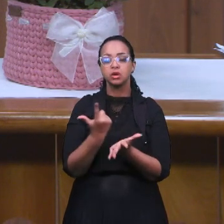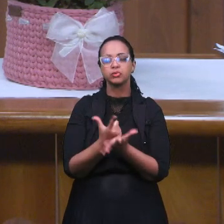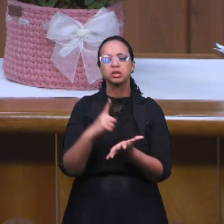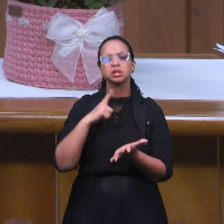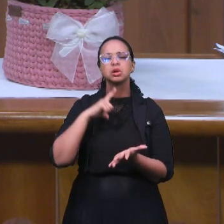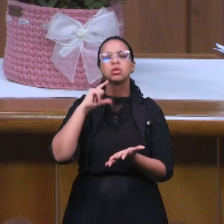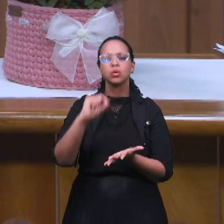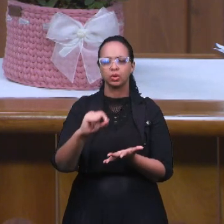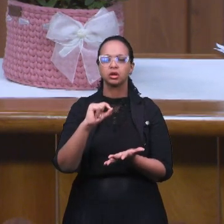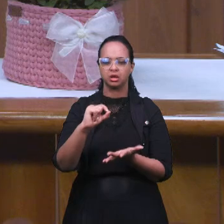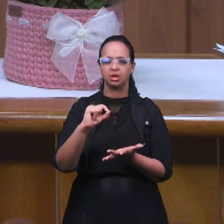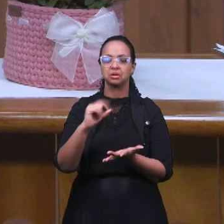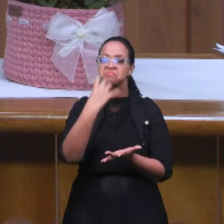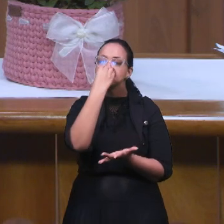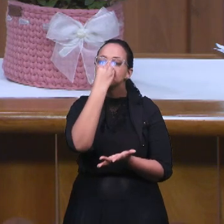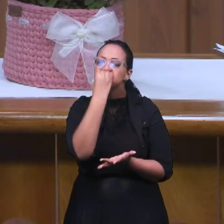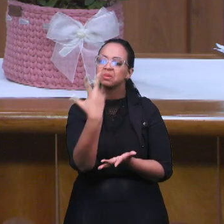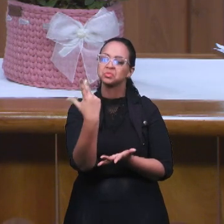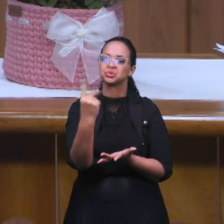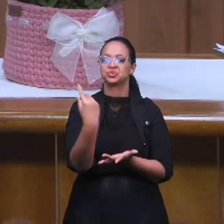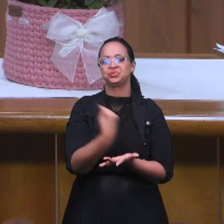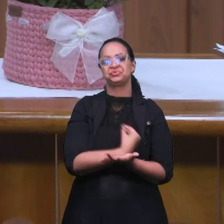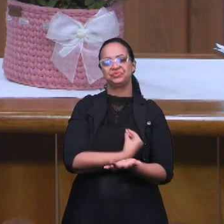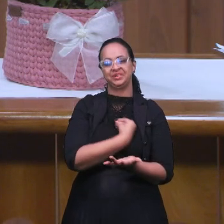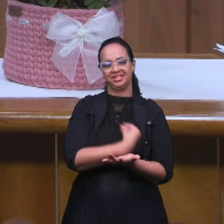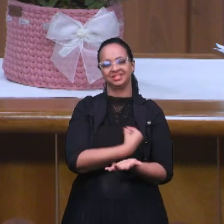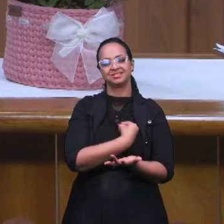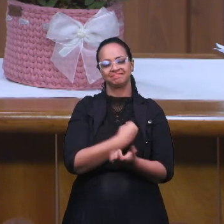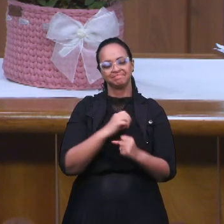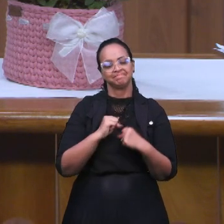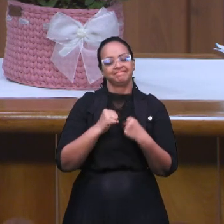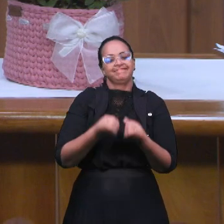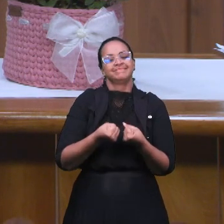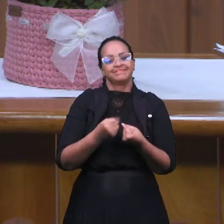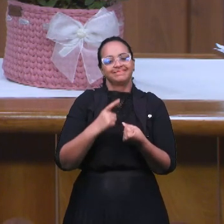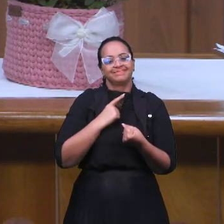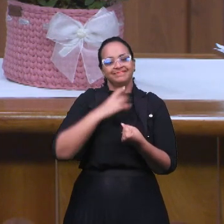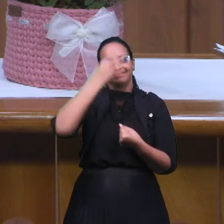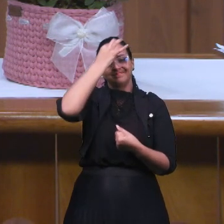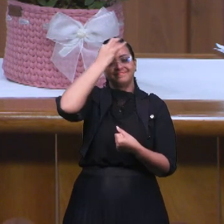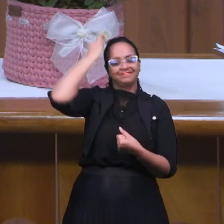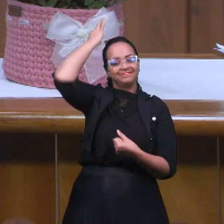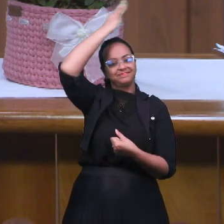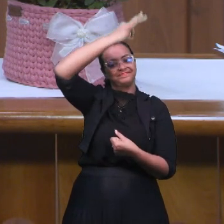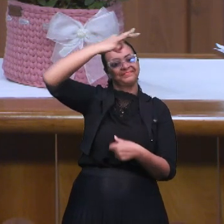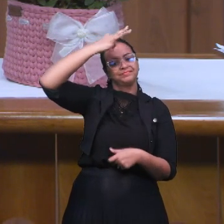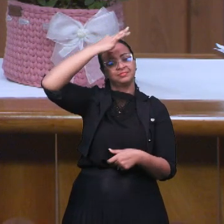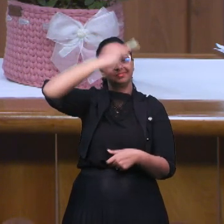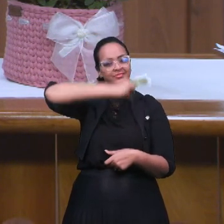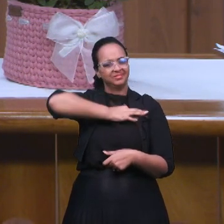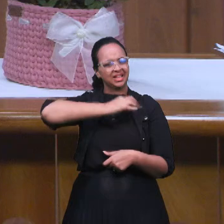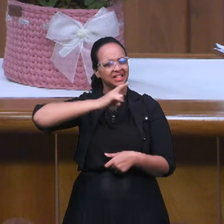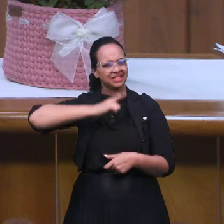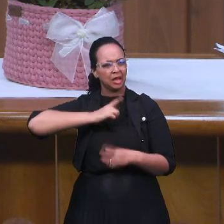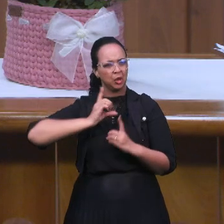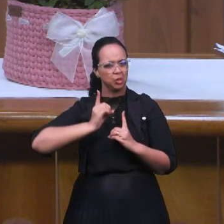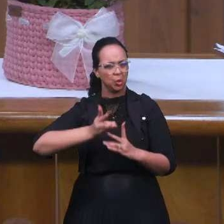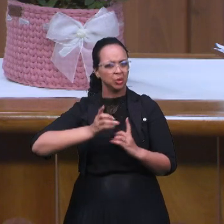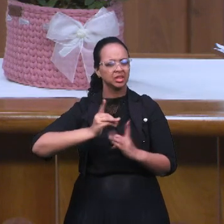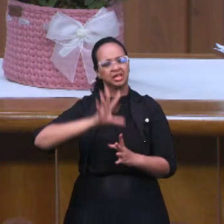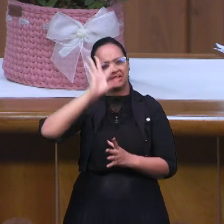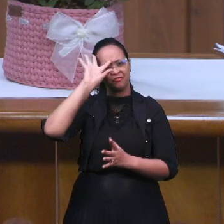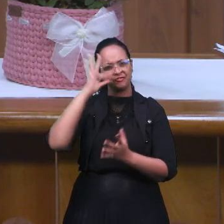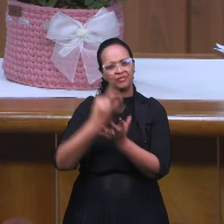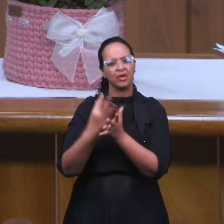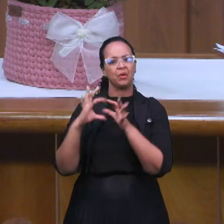benefício para a sua vida espiritual. Né? Então, você vai encontrar as doutrinas de fé, de comunhão, de